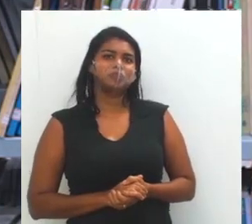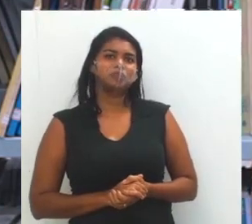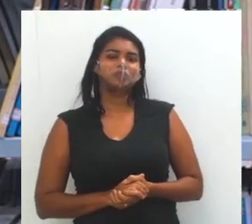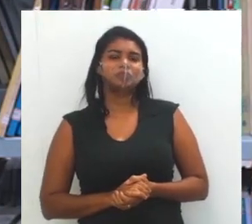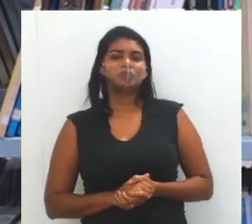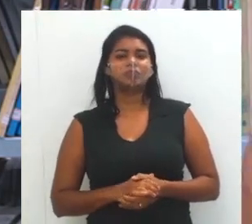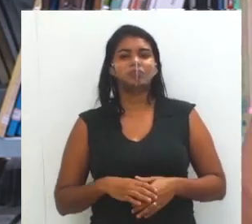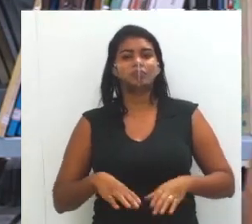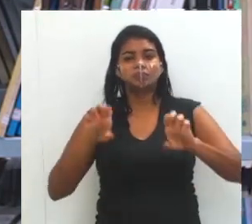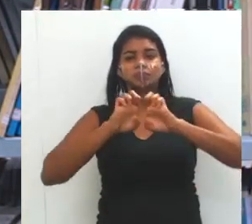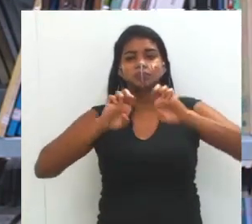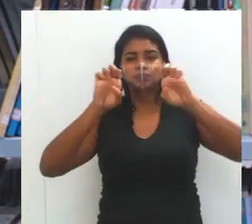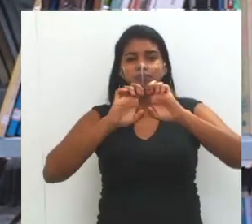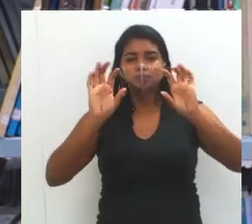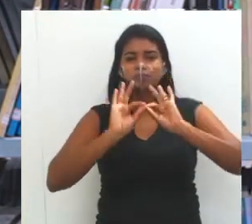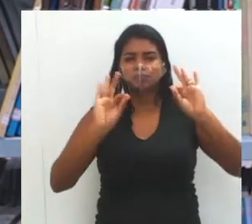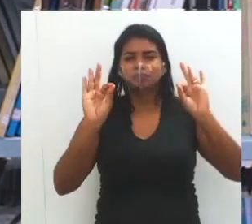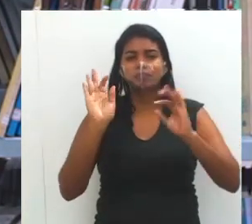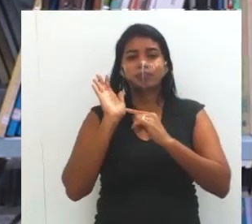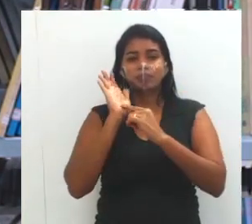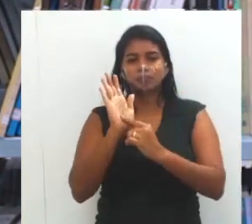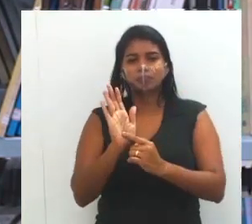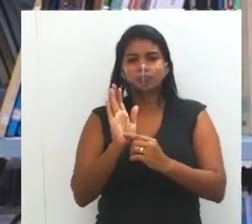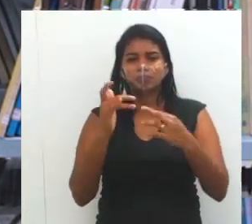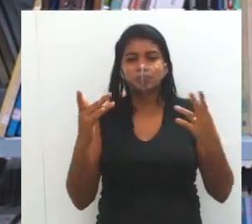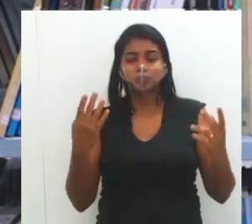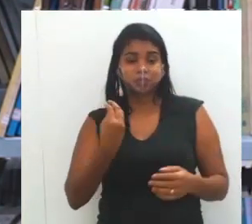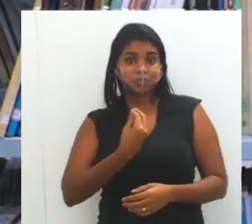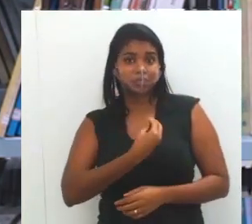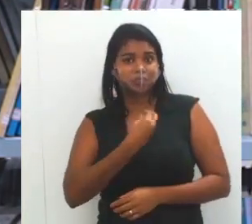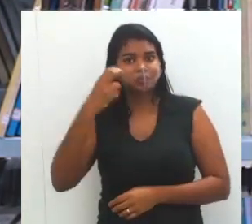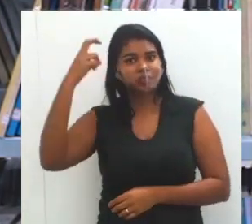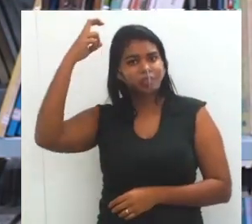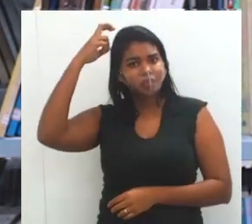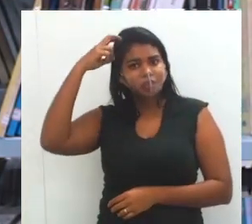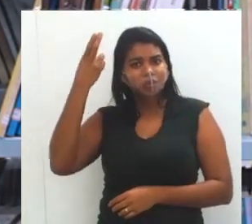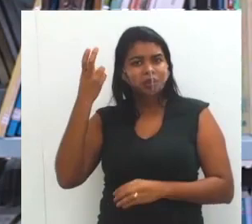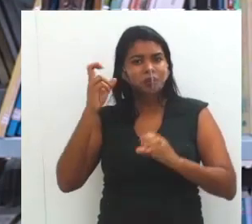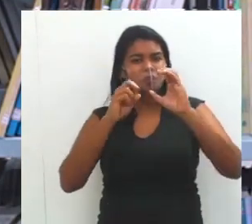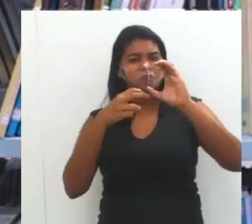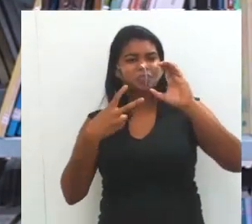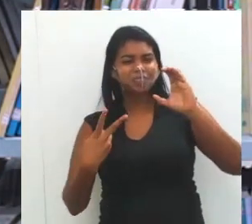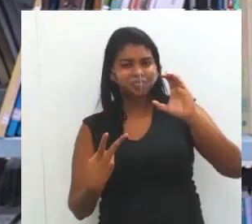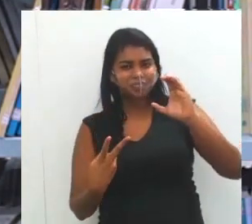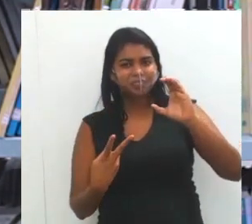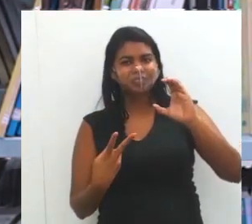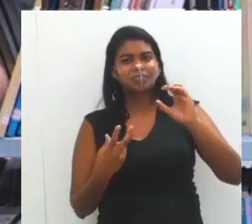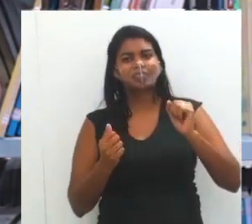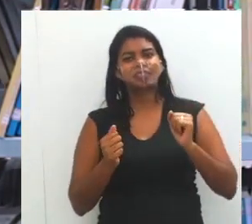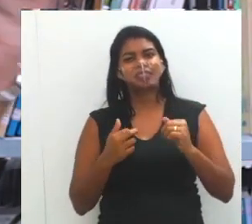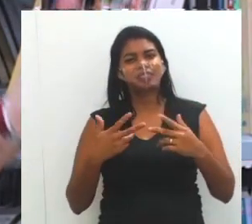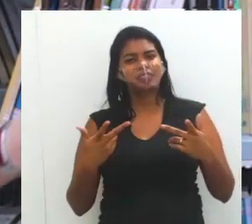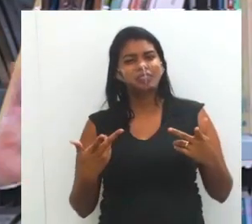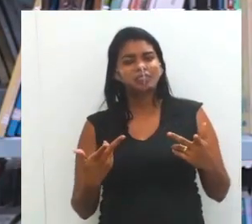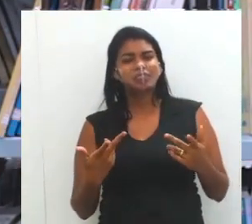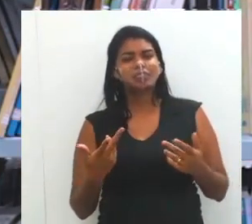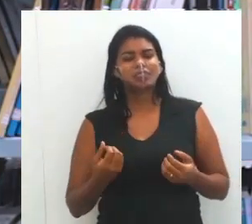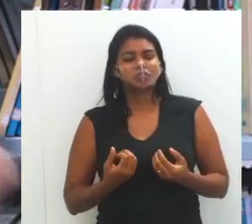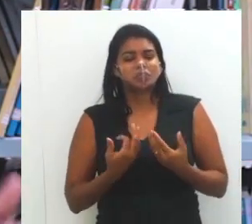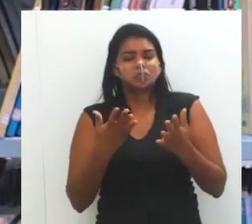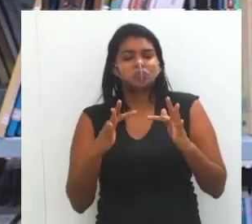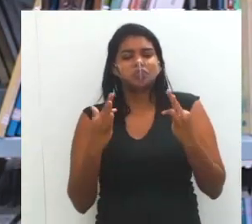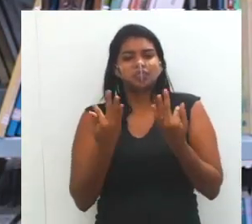em síntese, o que a gente procurou aqui foi mostrar um pouco da vida, obra, estilo, características, LPs,